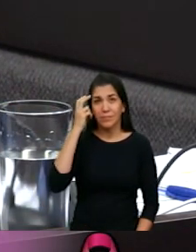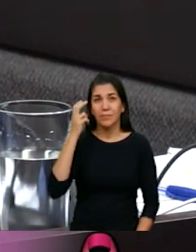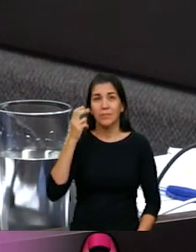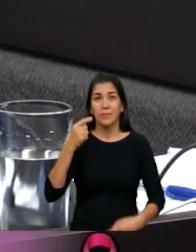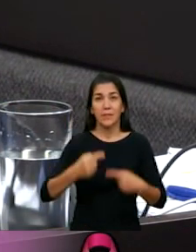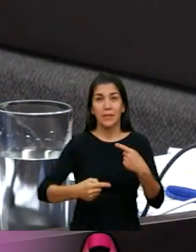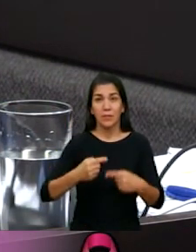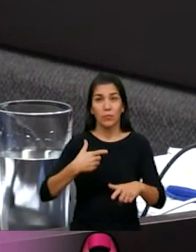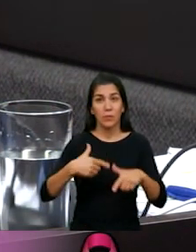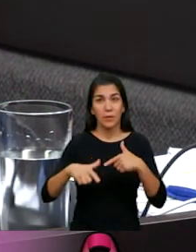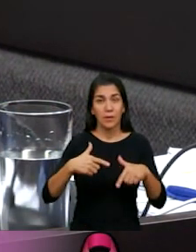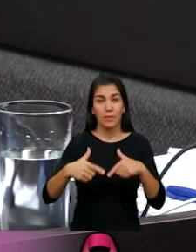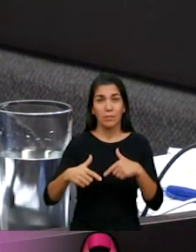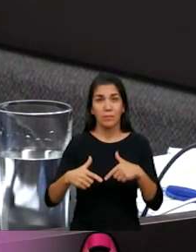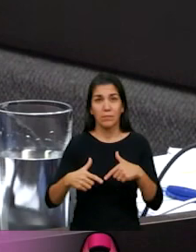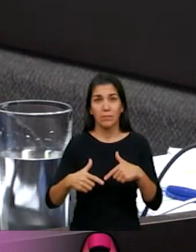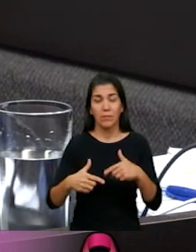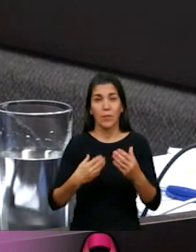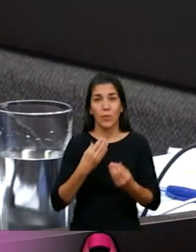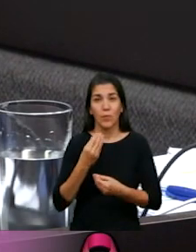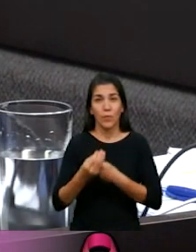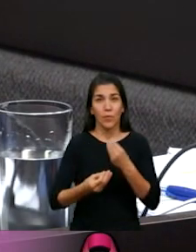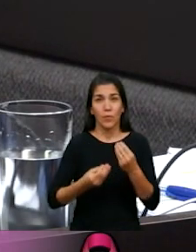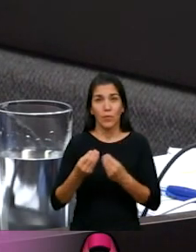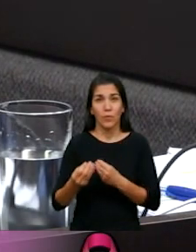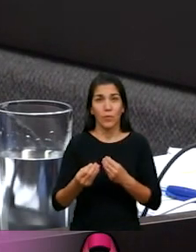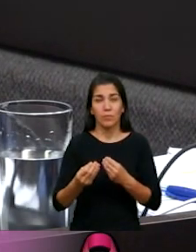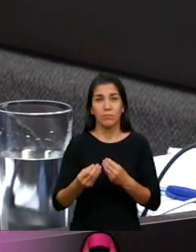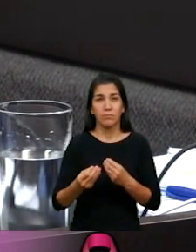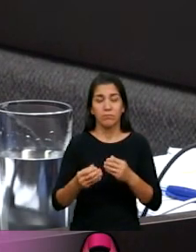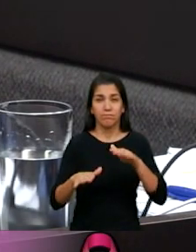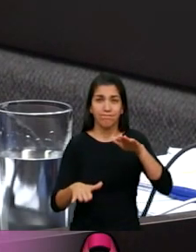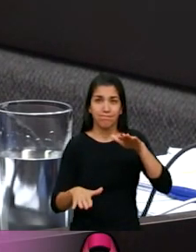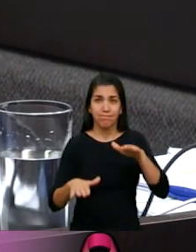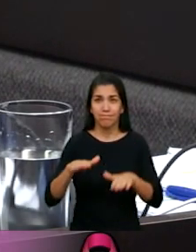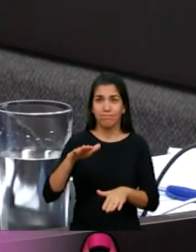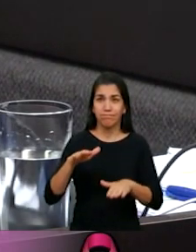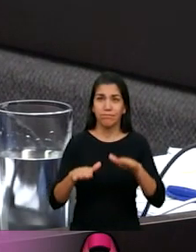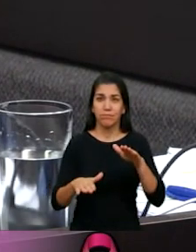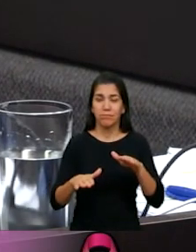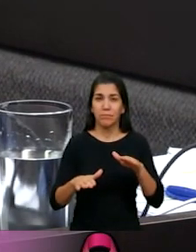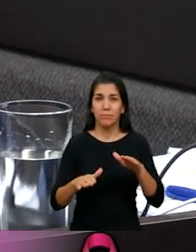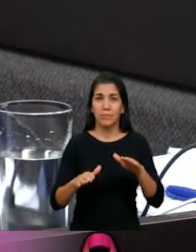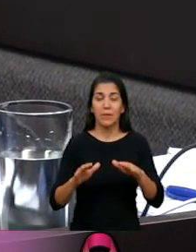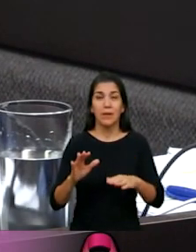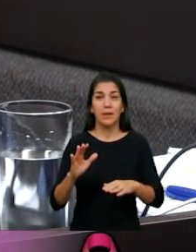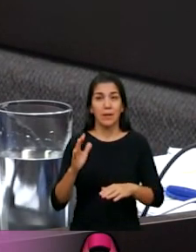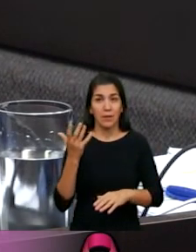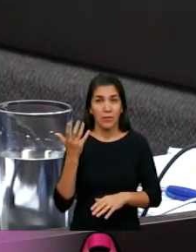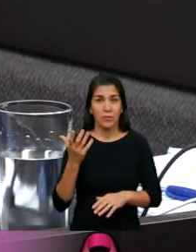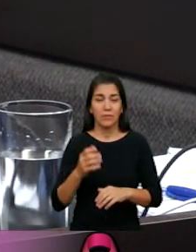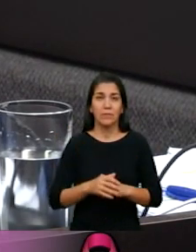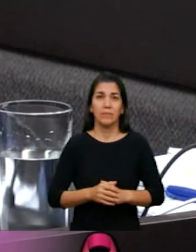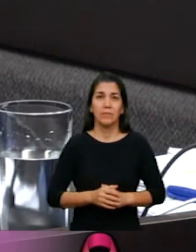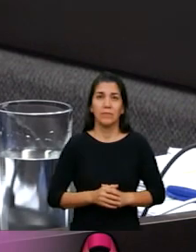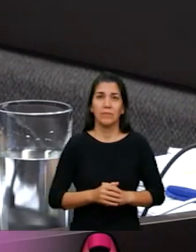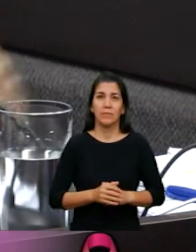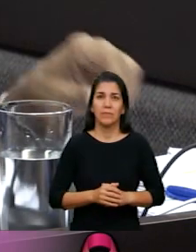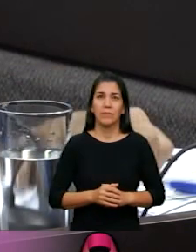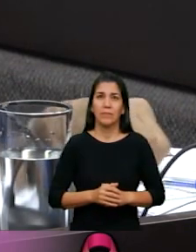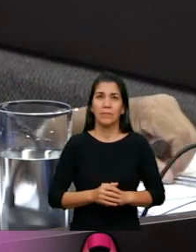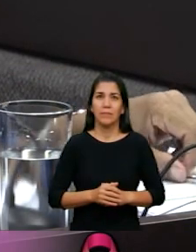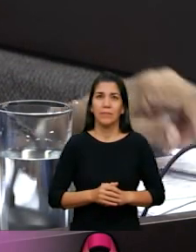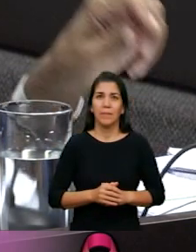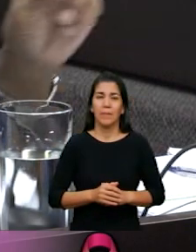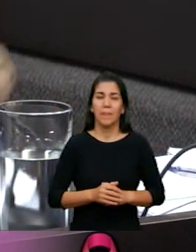buscar caminhos para evitar as injustiças que eventualmente possam ocorrer na aprovação ou rejeição de contas. Fica